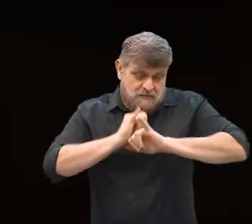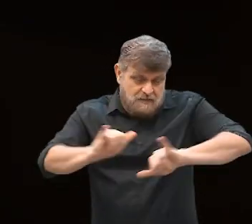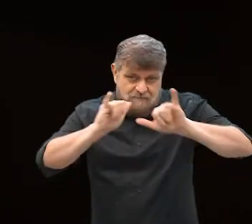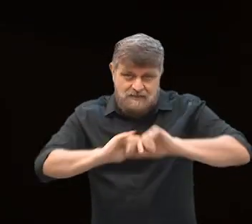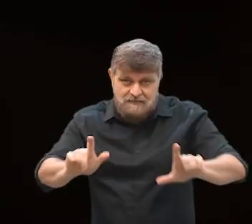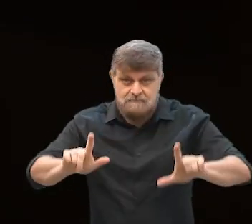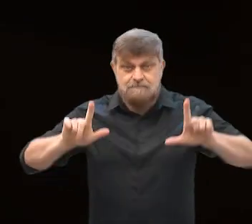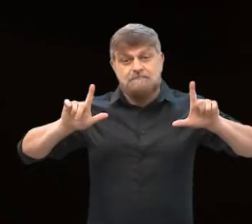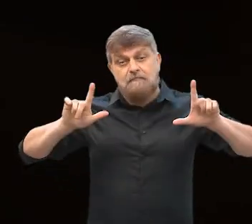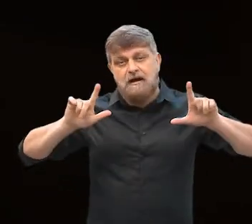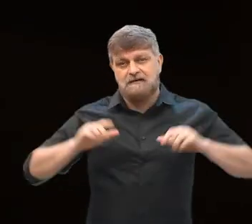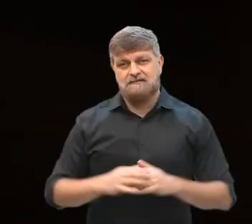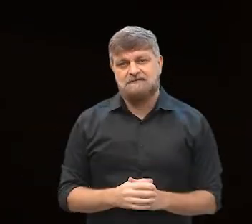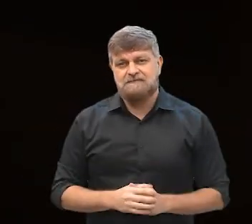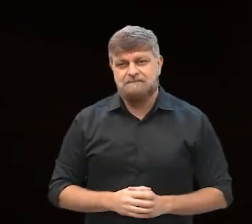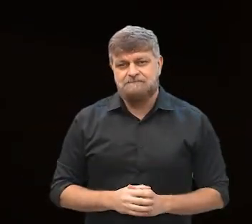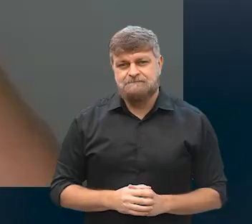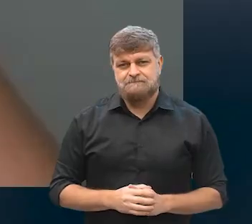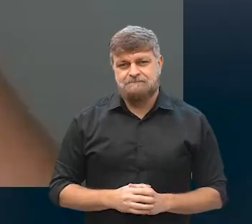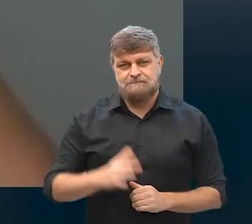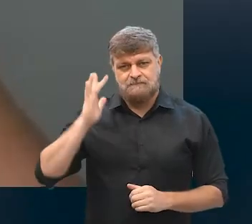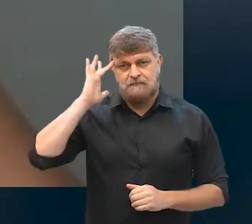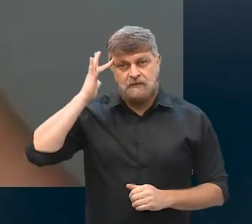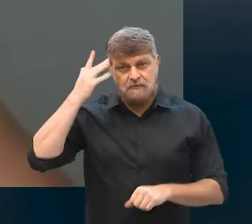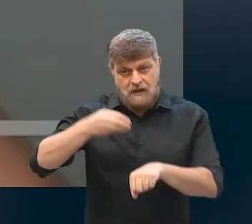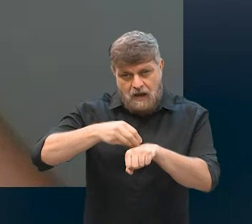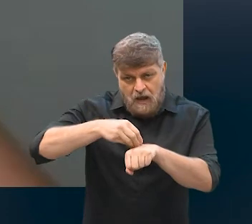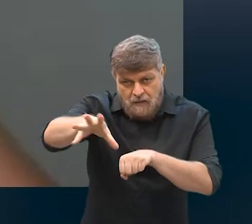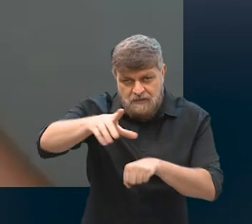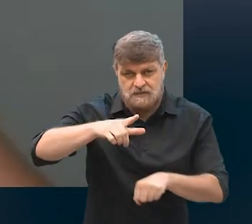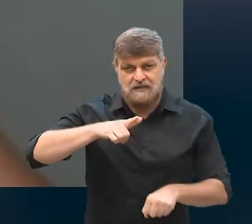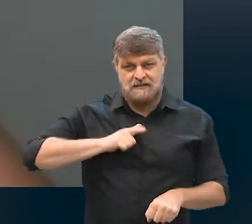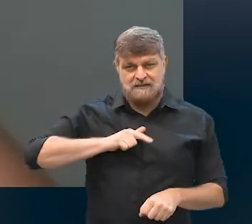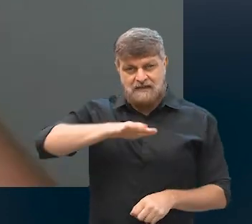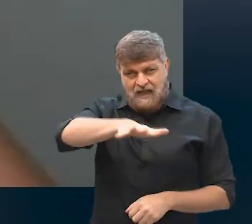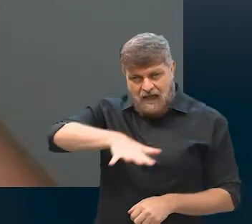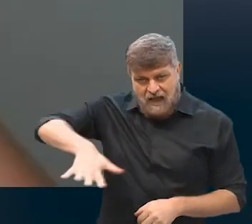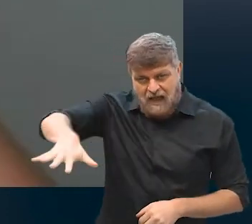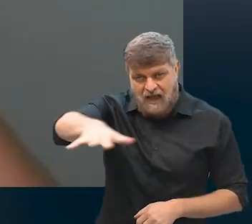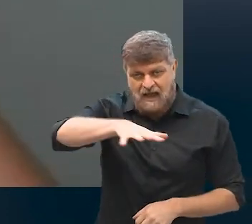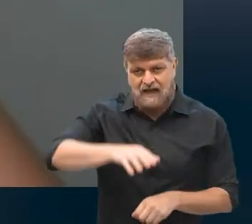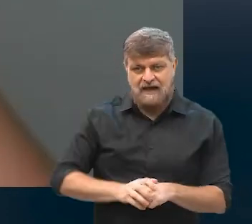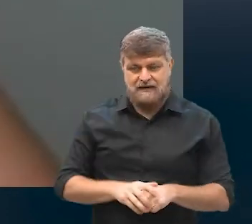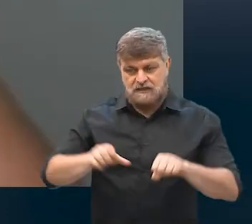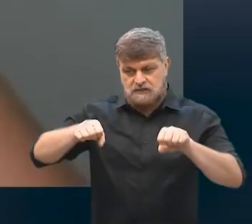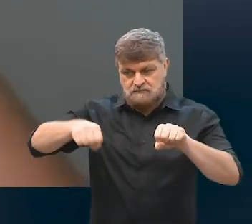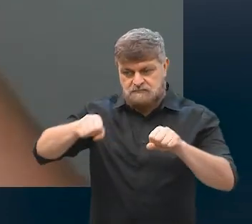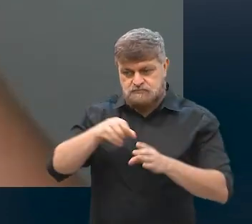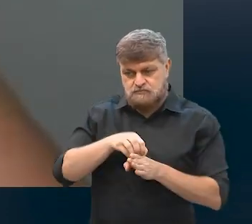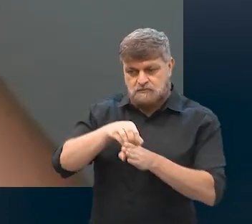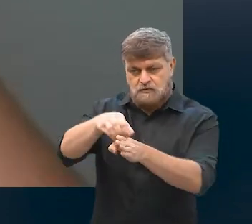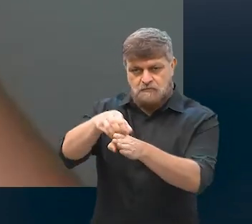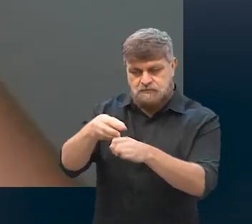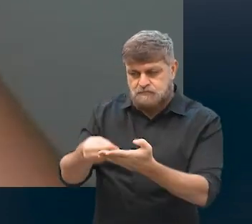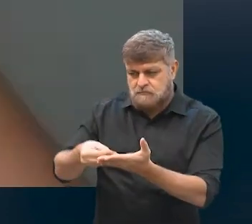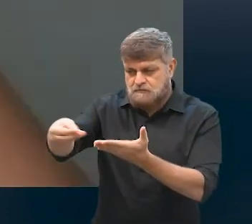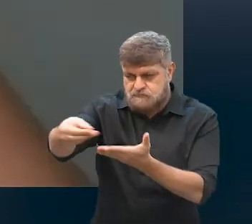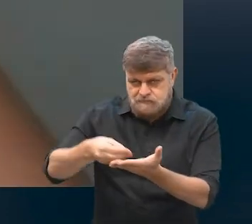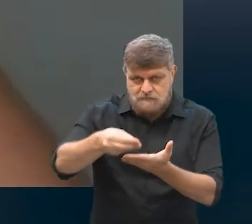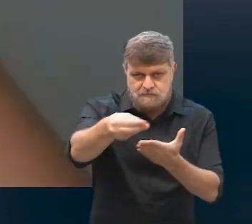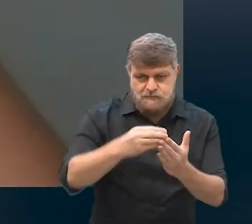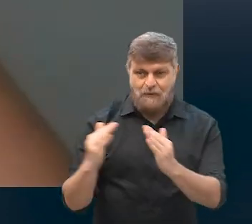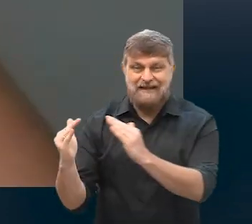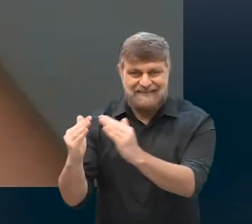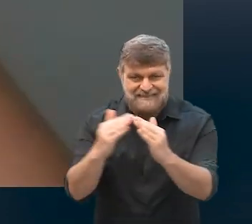de programa? Acho que a minha dica é realmente investir nesse setor de delivery, que é um setor que está em